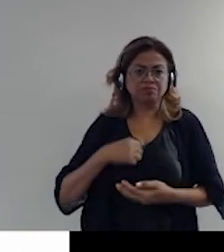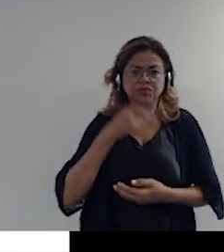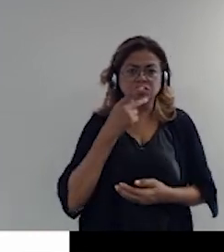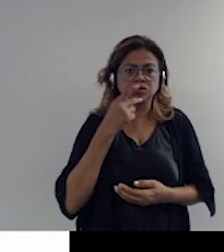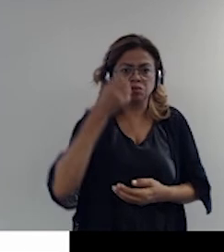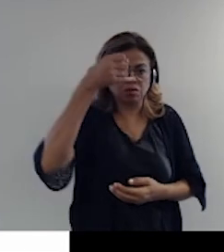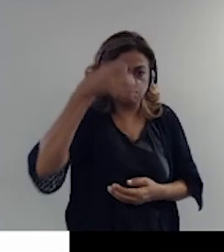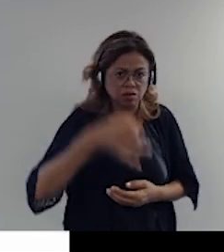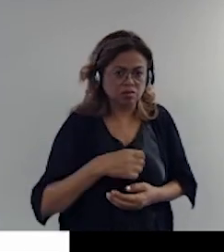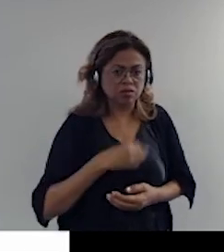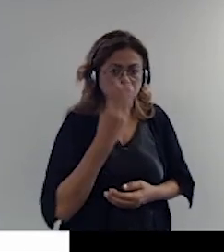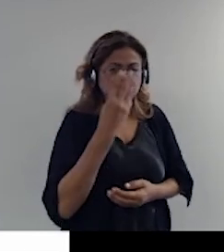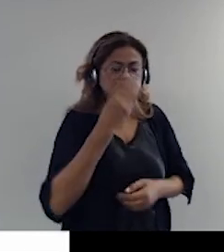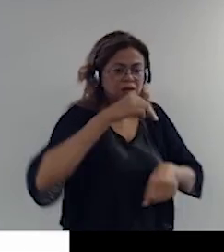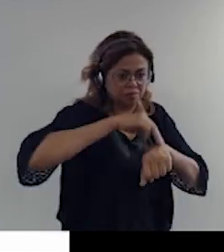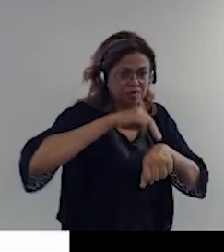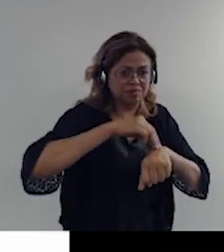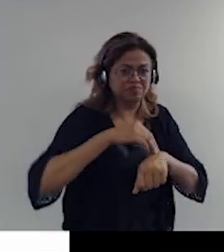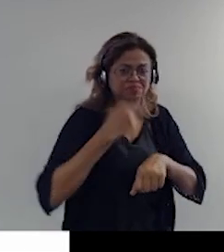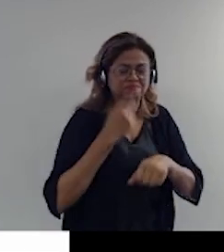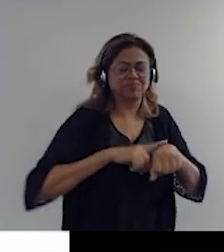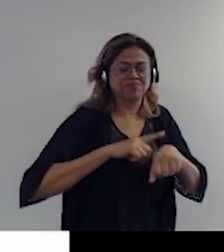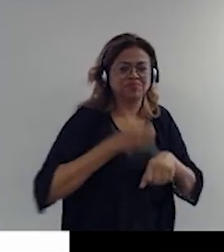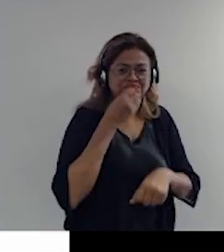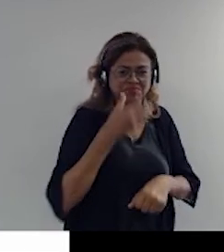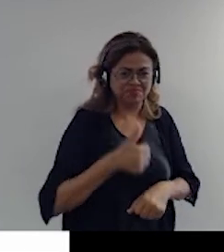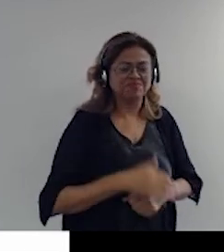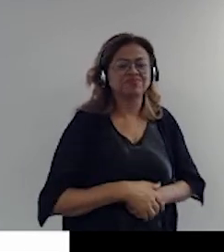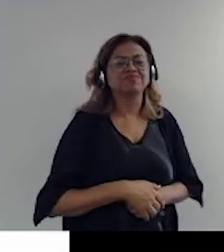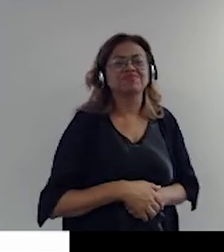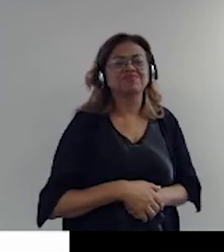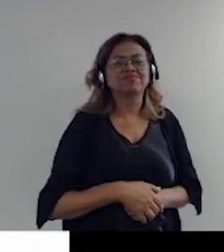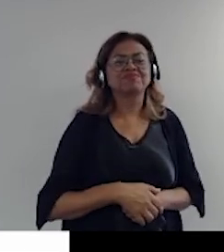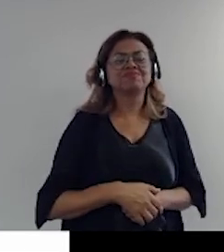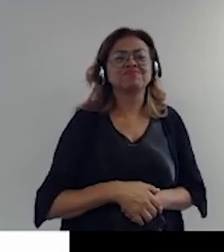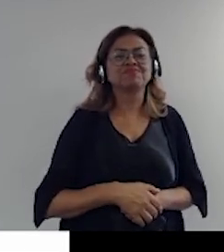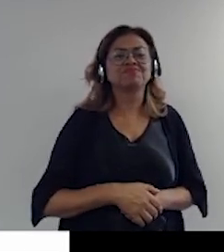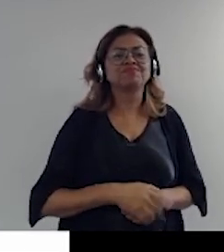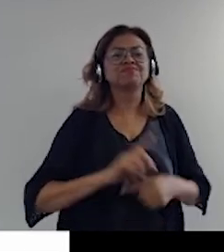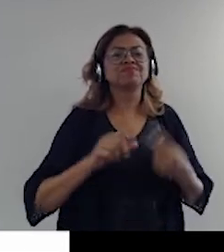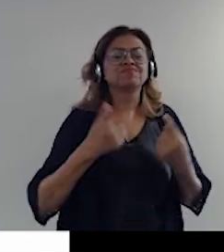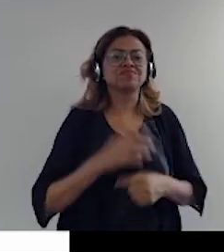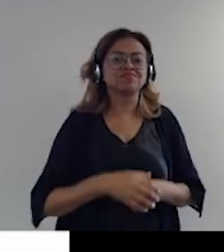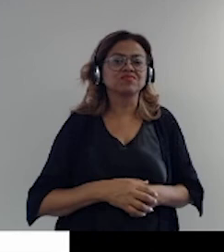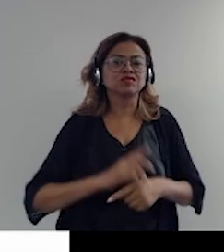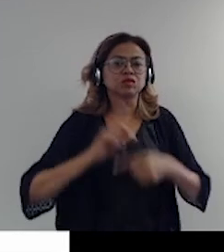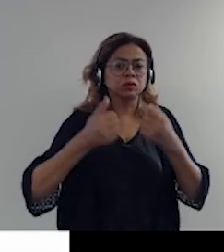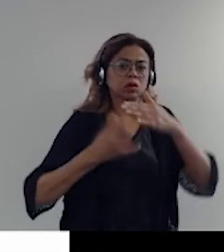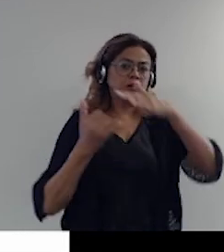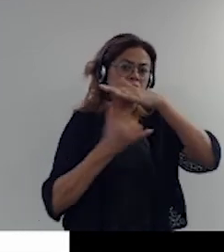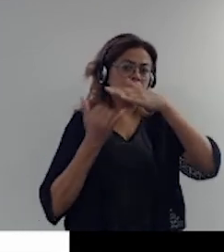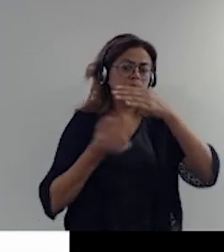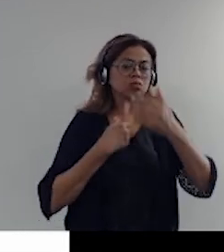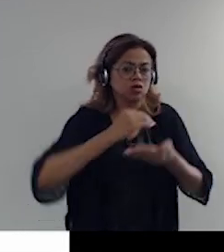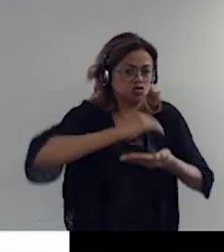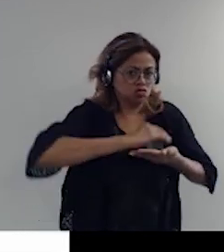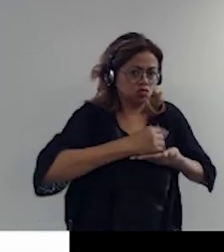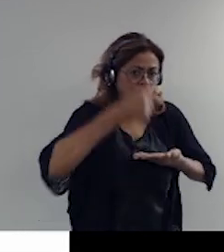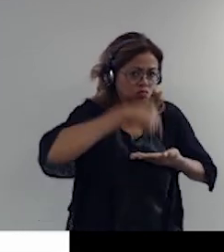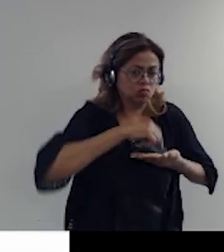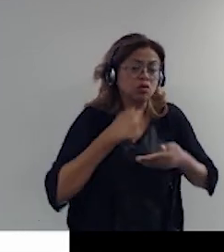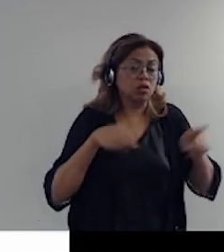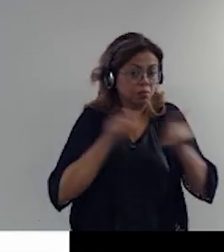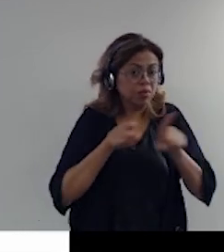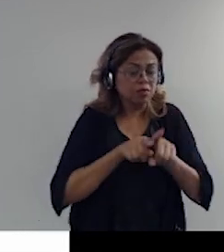3 minutos. Eu vou cumprir meu tempo, pode deixar. Ok, obrigada. Então, a indústria de fundos também se